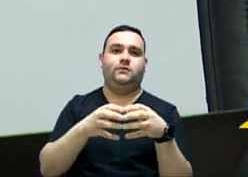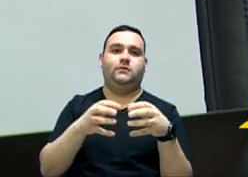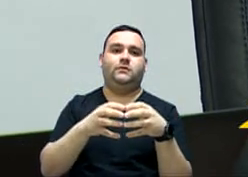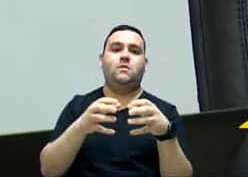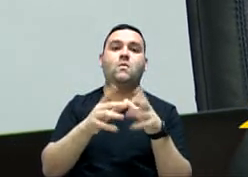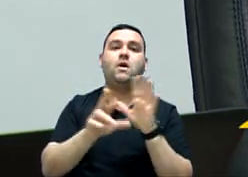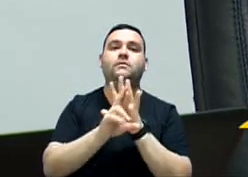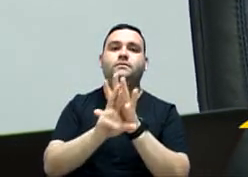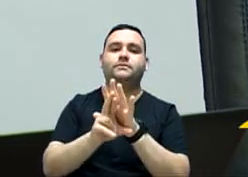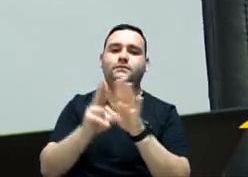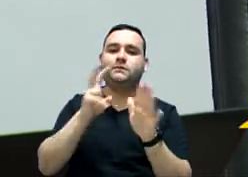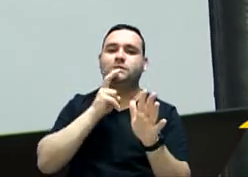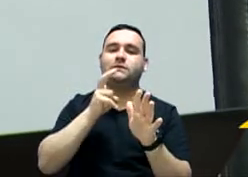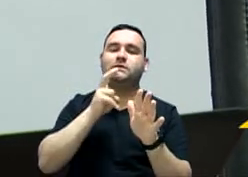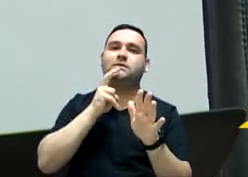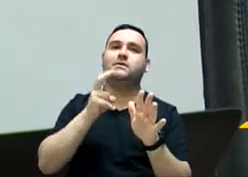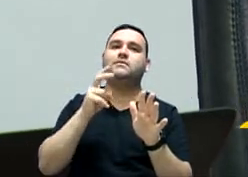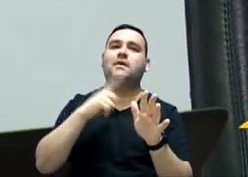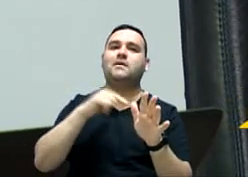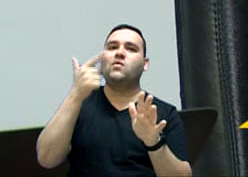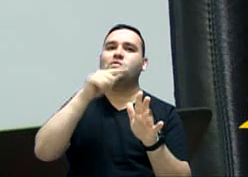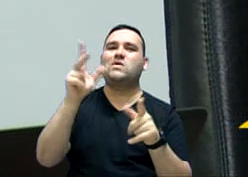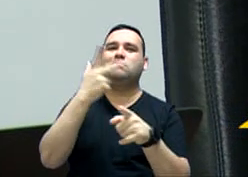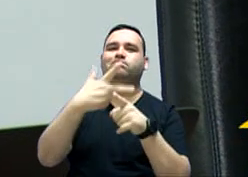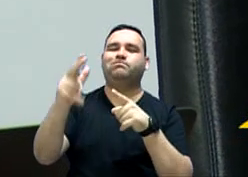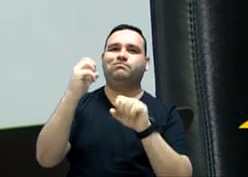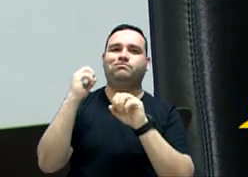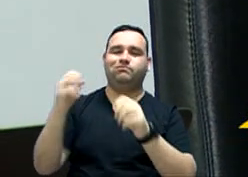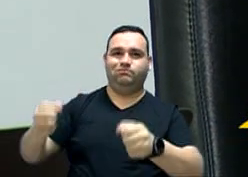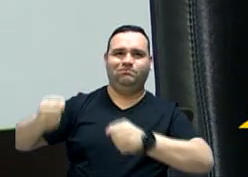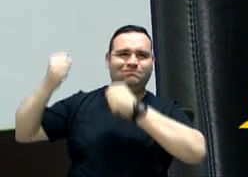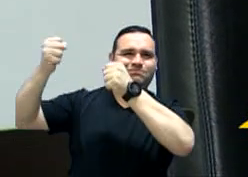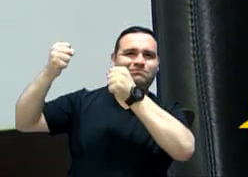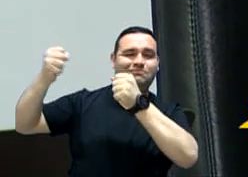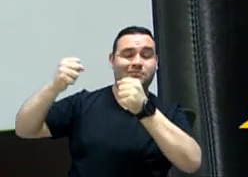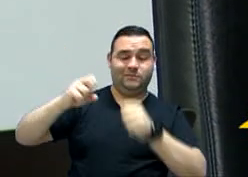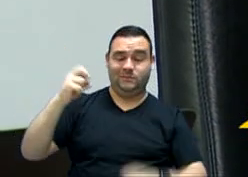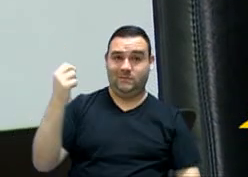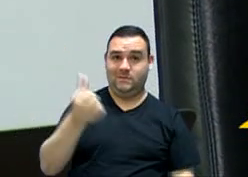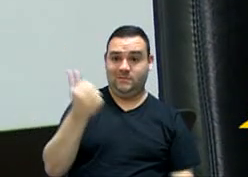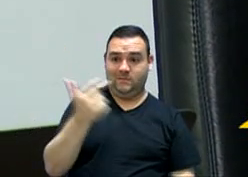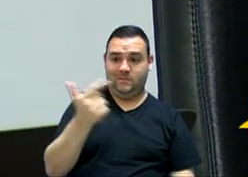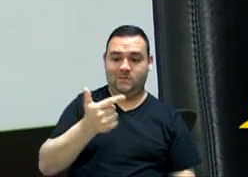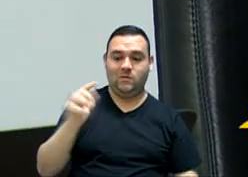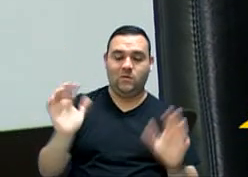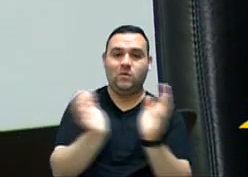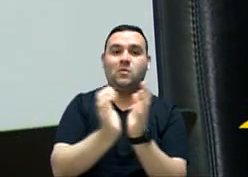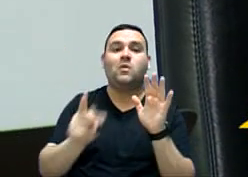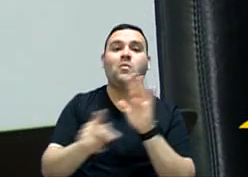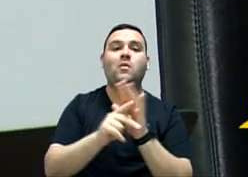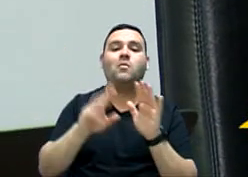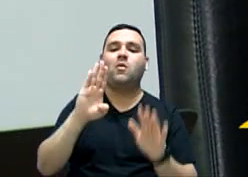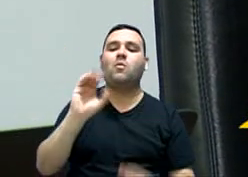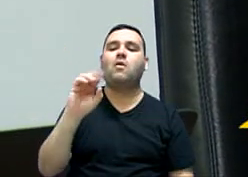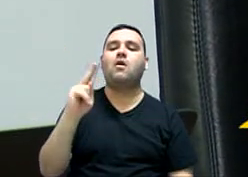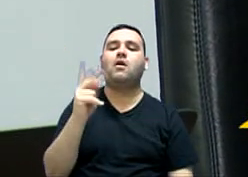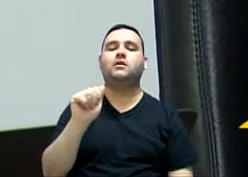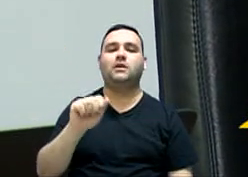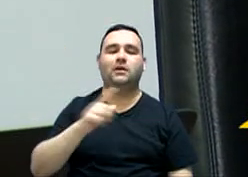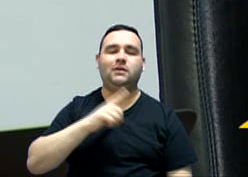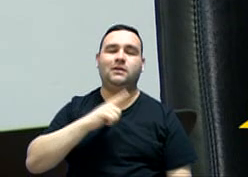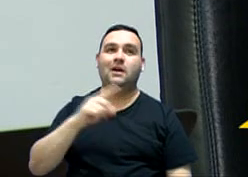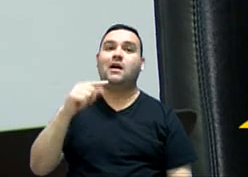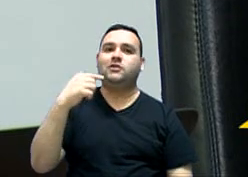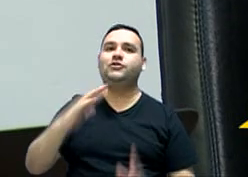que representou a cidade de Sorocaba, sagrando-se campeão da 63ª edição dos Jogos Regionais, a equipe de Bocha. É a sétima vez